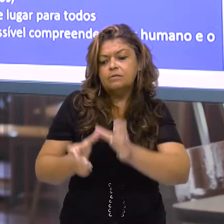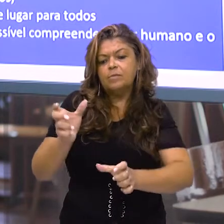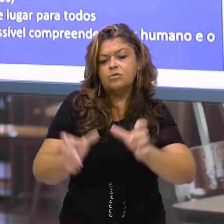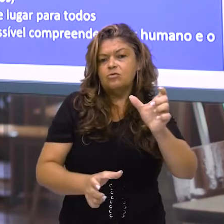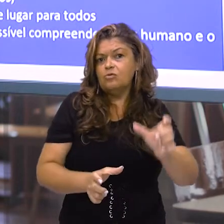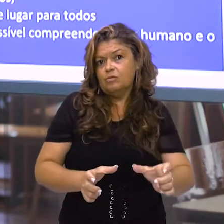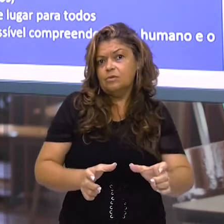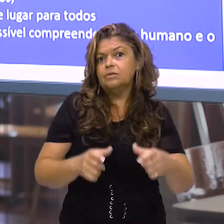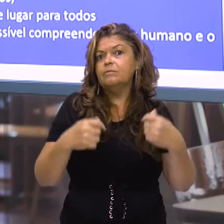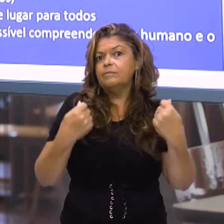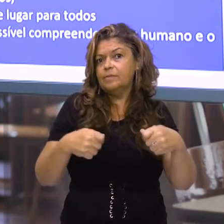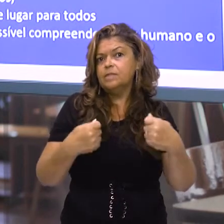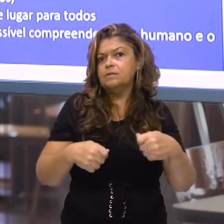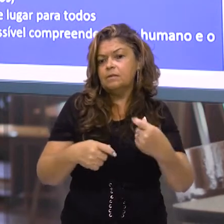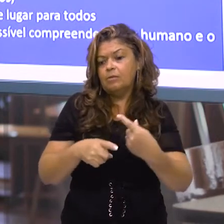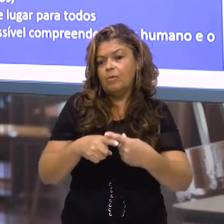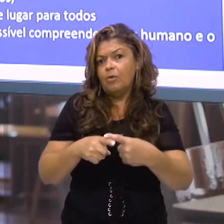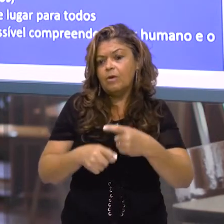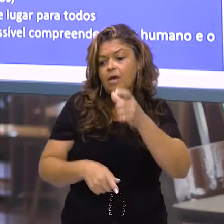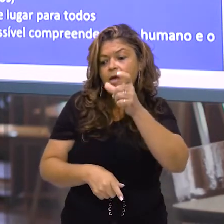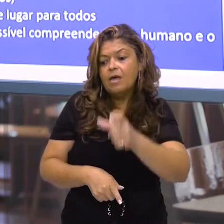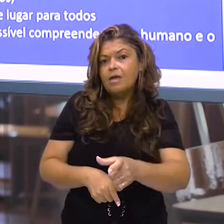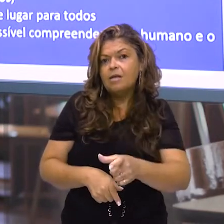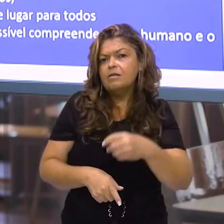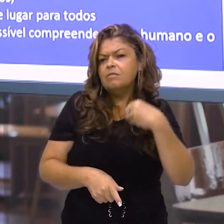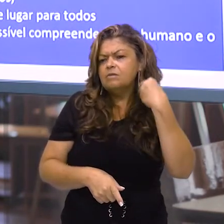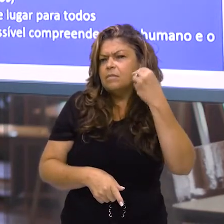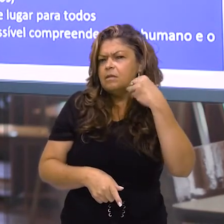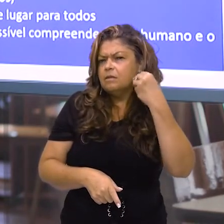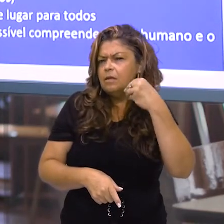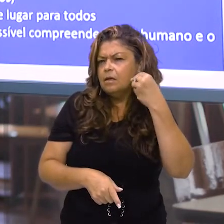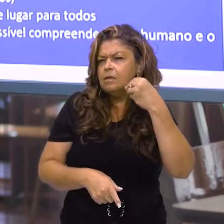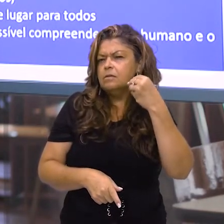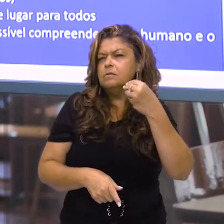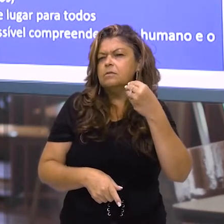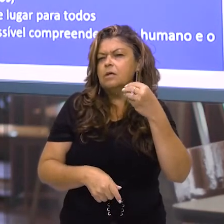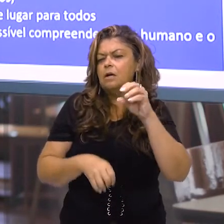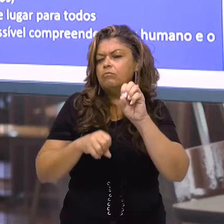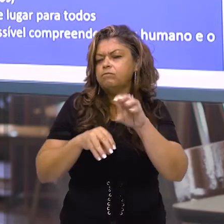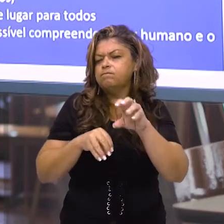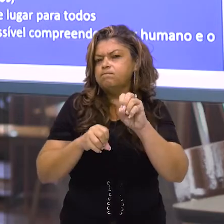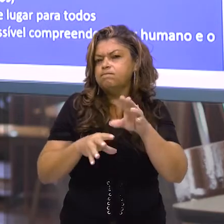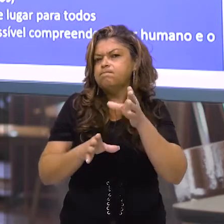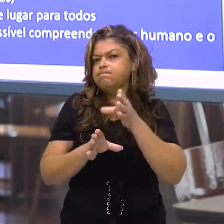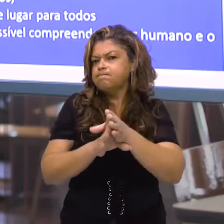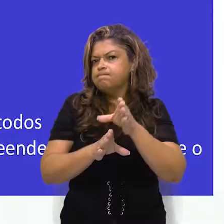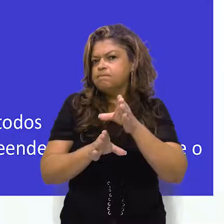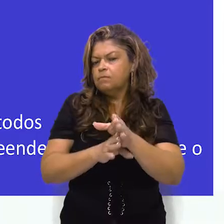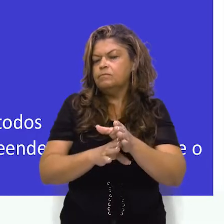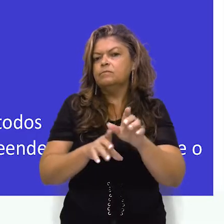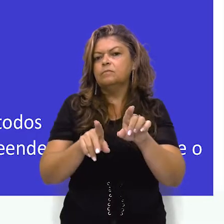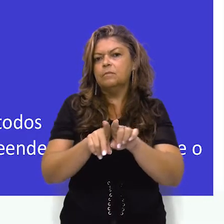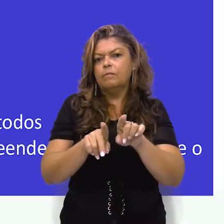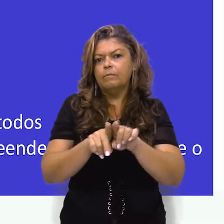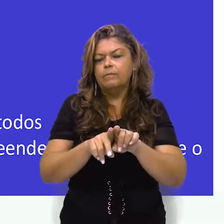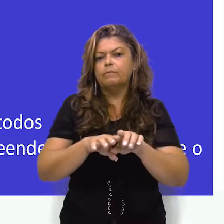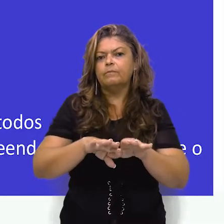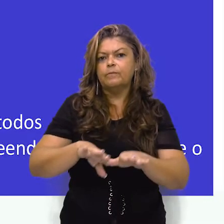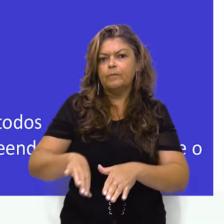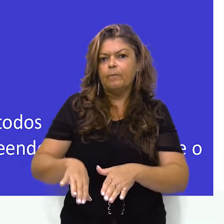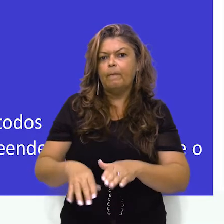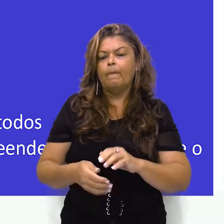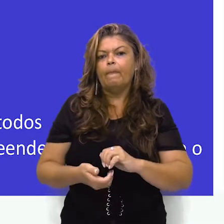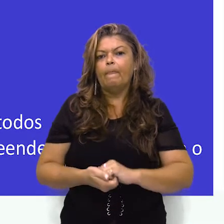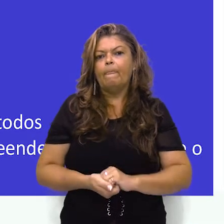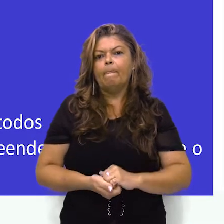esse respeito justamente por quem é mais experiente dentro dessas comunidades. Uma visão